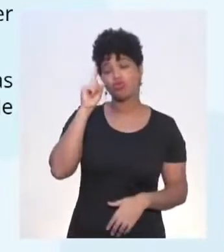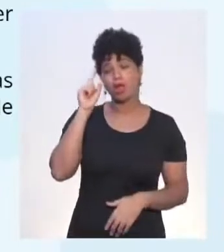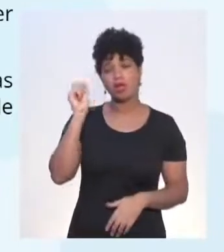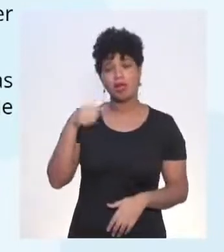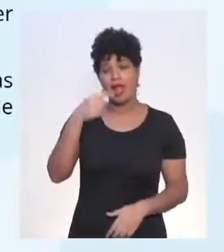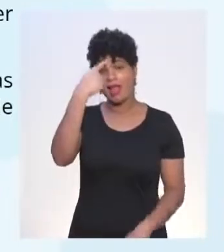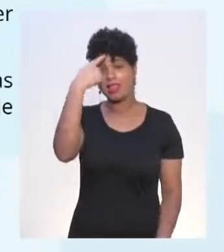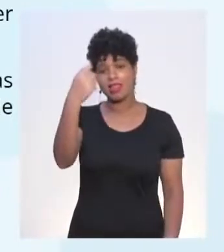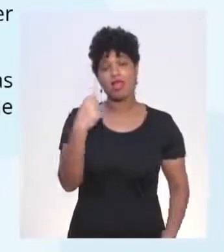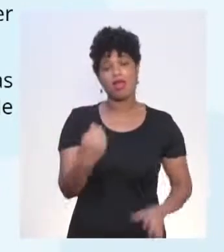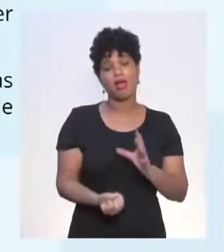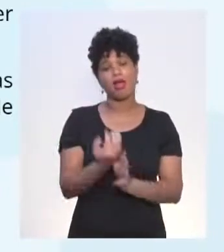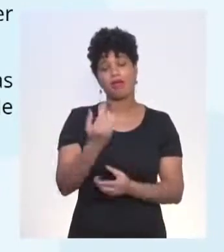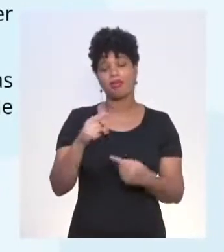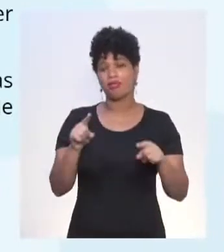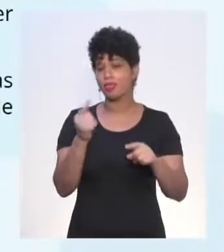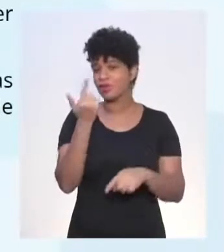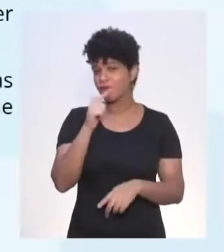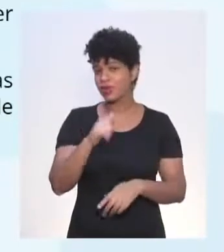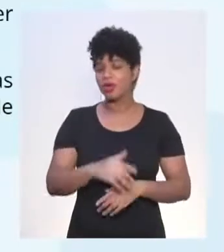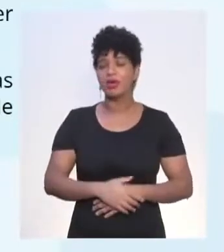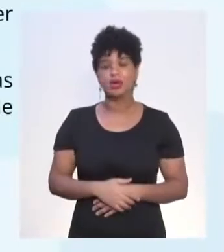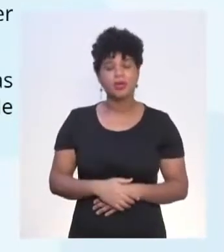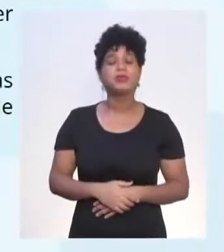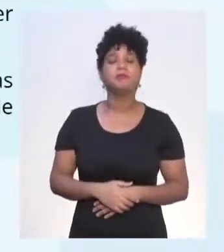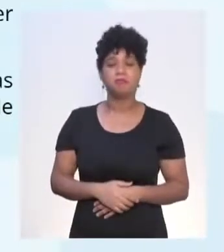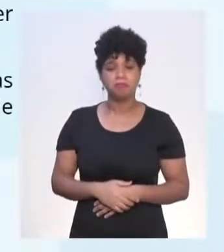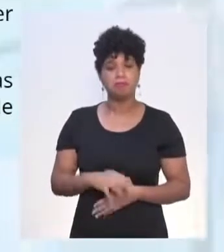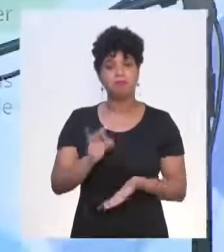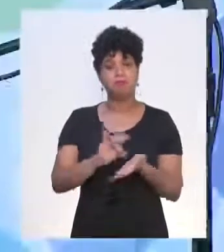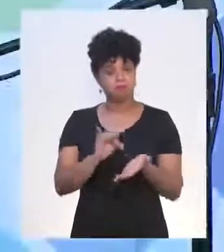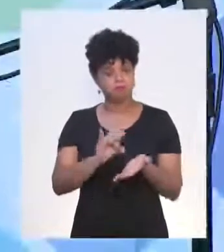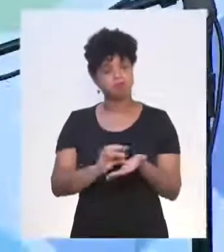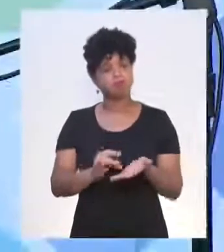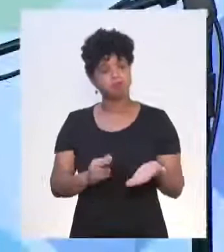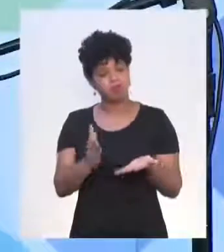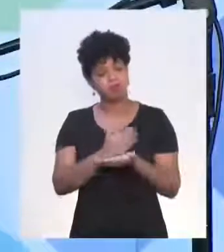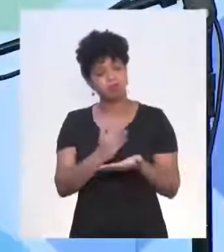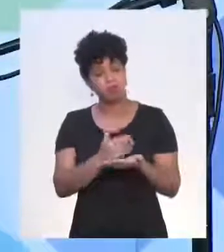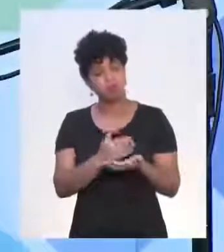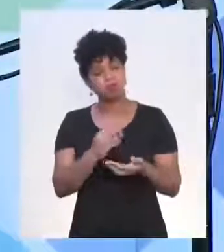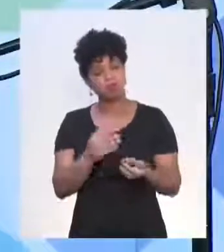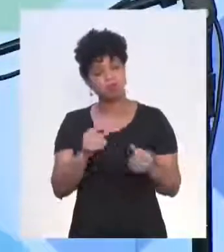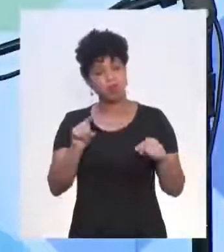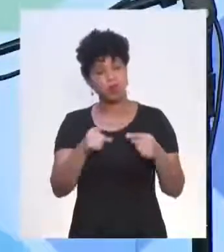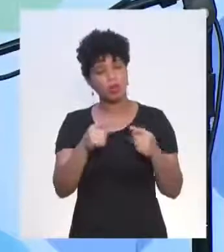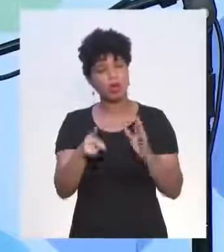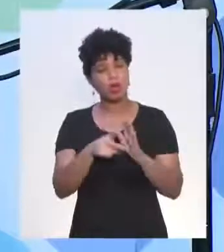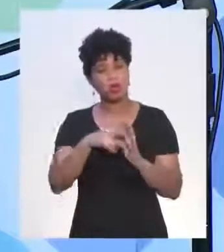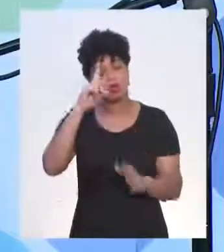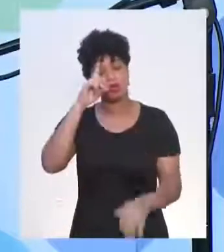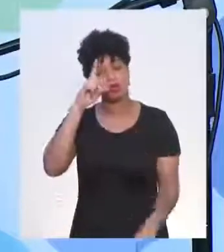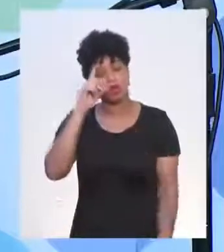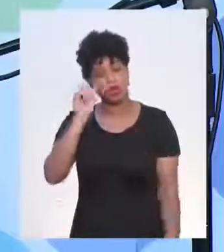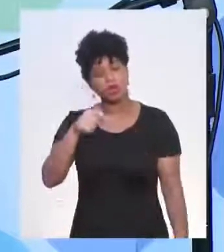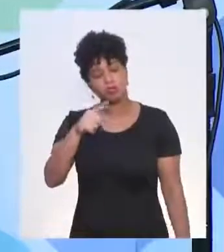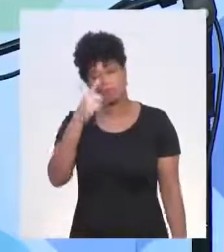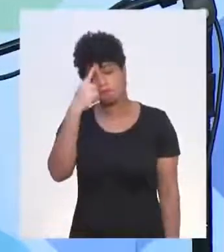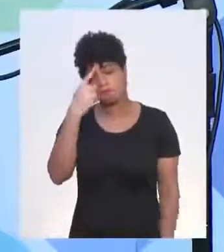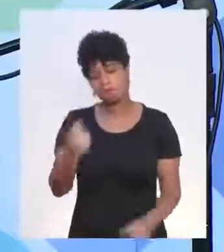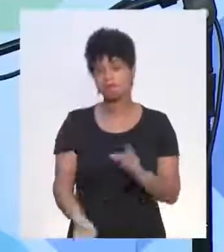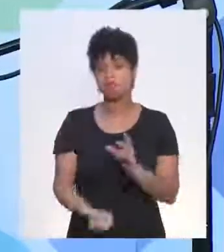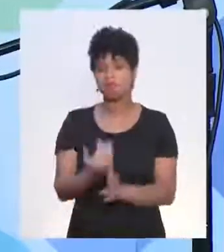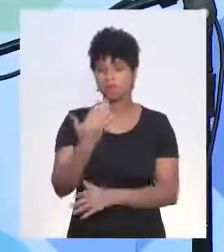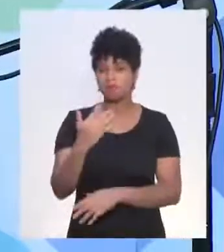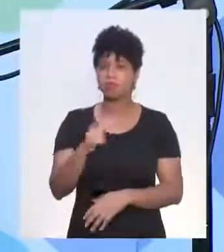e com certeza muitas músicas são inspirados em evento do nosso dia a dia mesmo então o que aconteceu no seu dia se pode transformar em